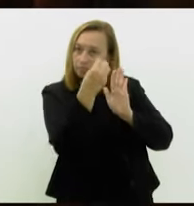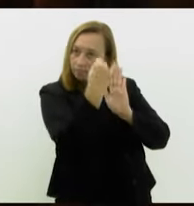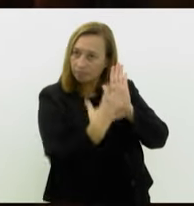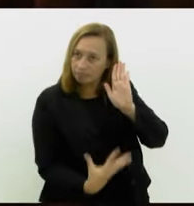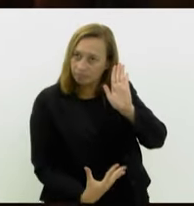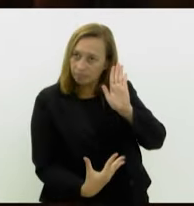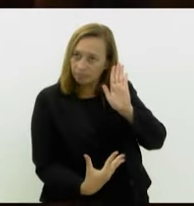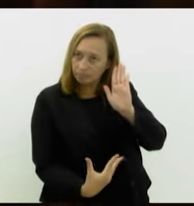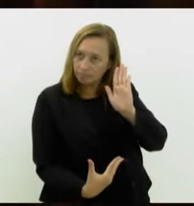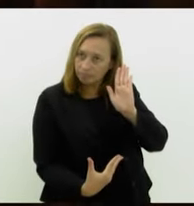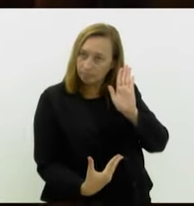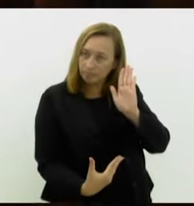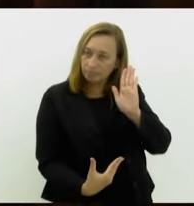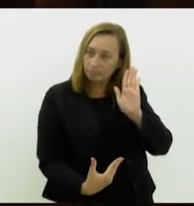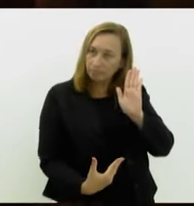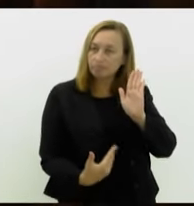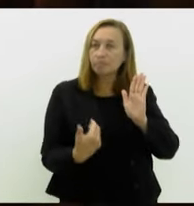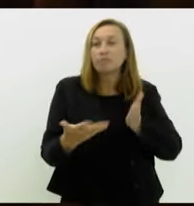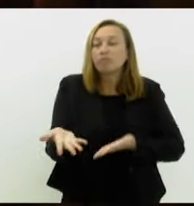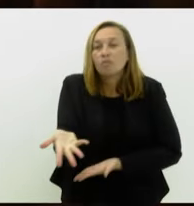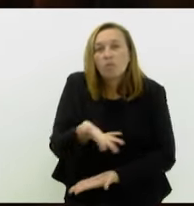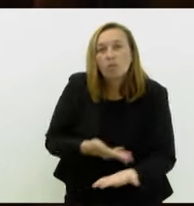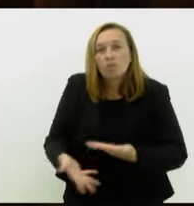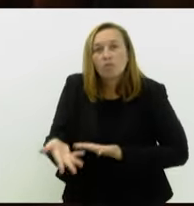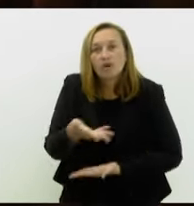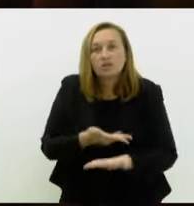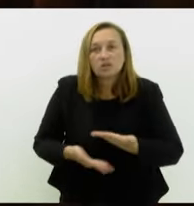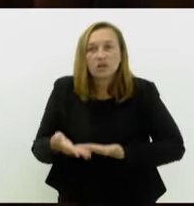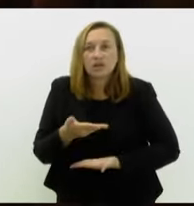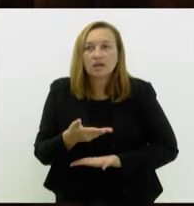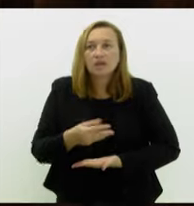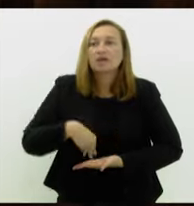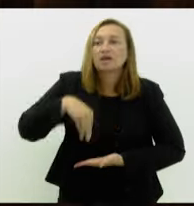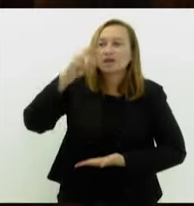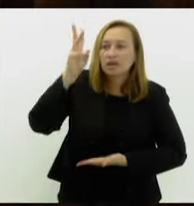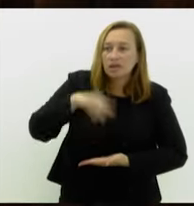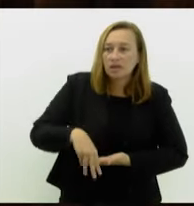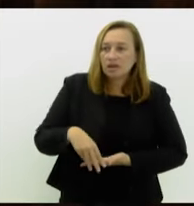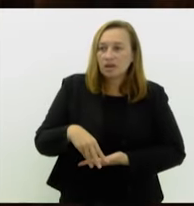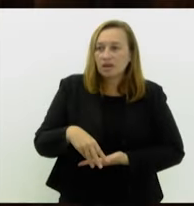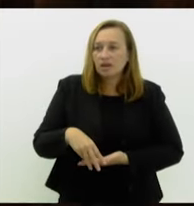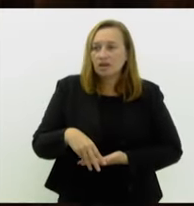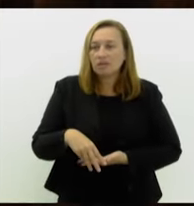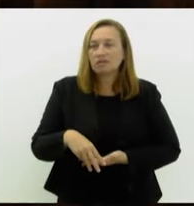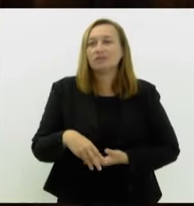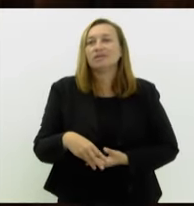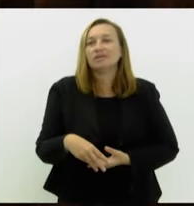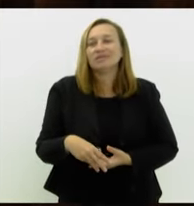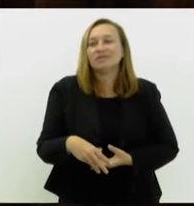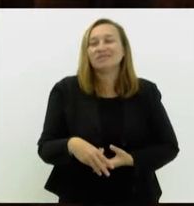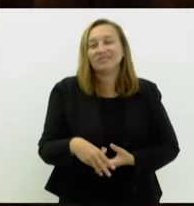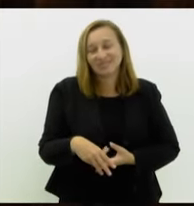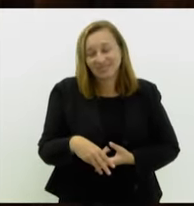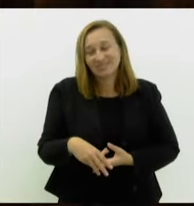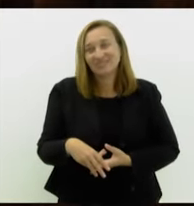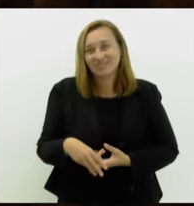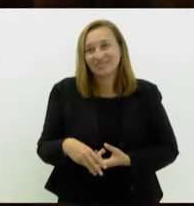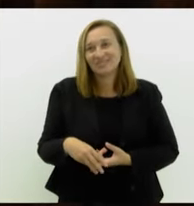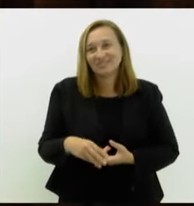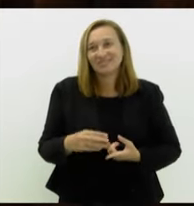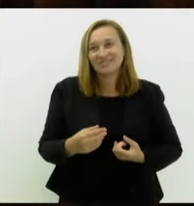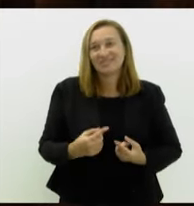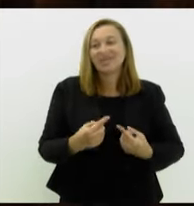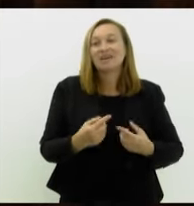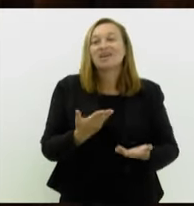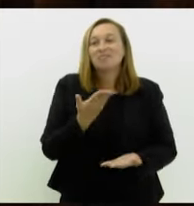parelha deve ser de compartilhamento quem violar essa proposta ainda que eleito perderá o